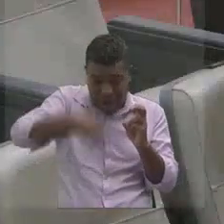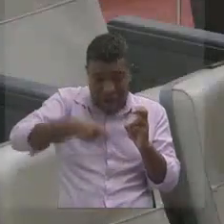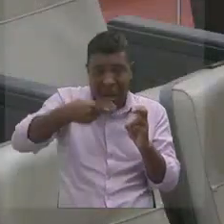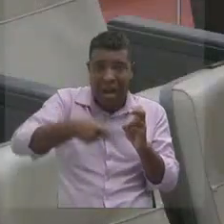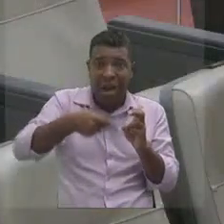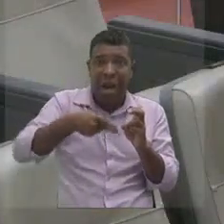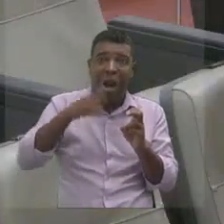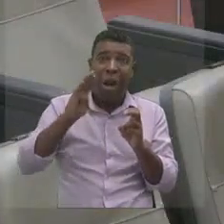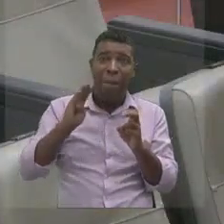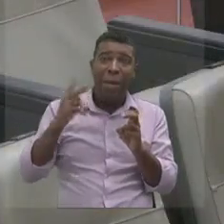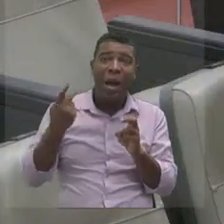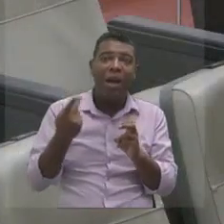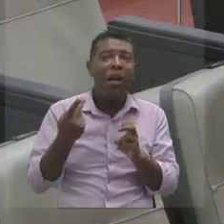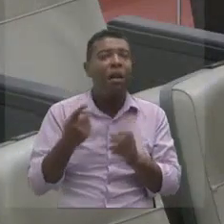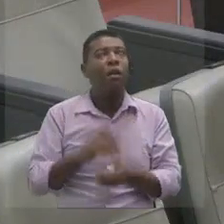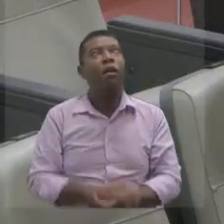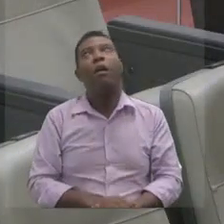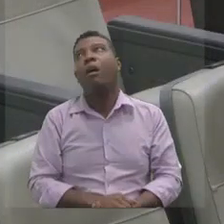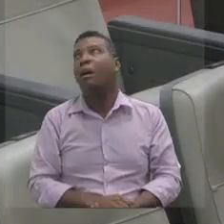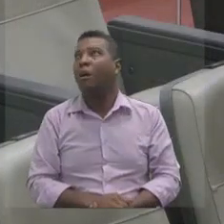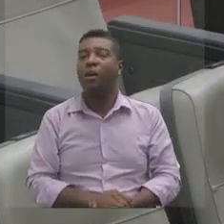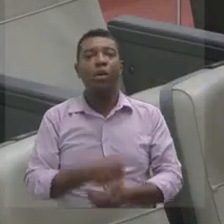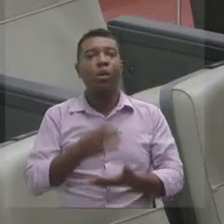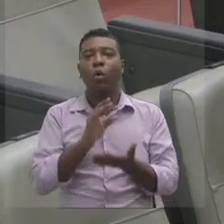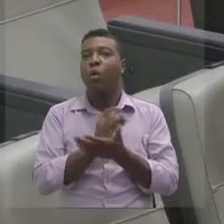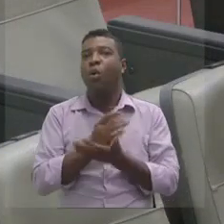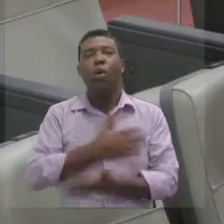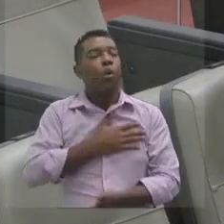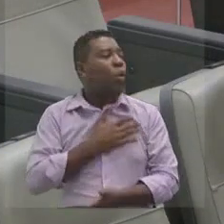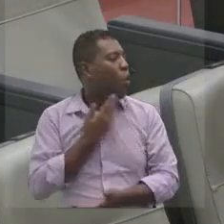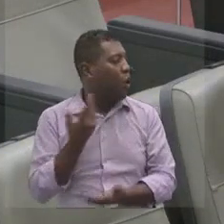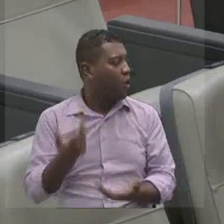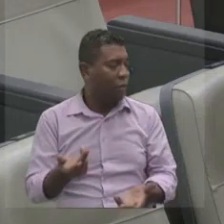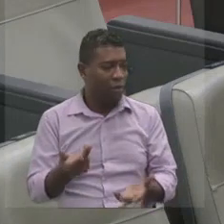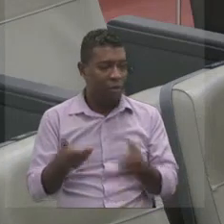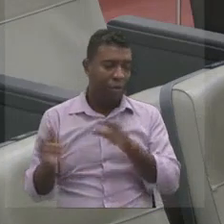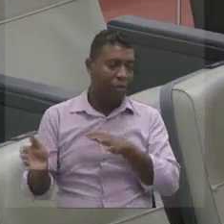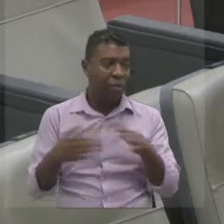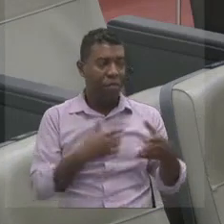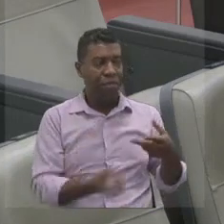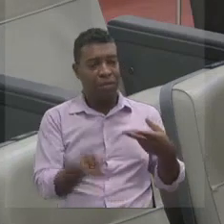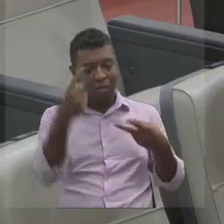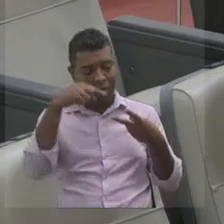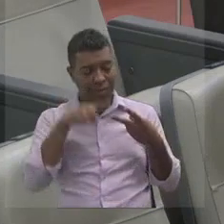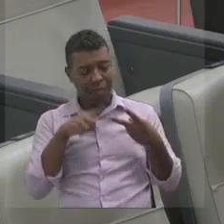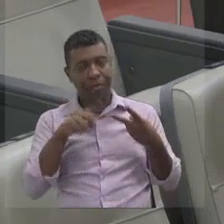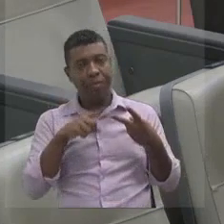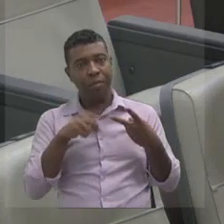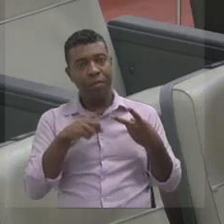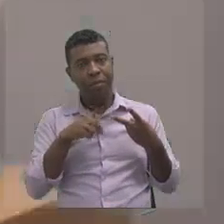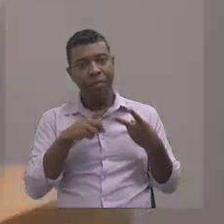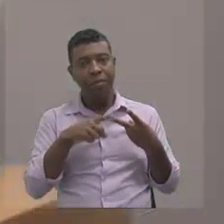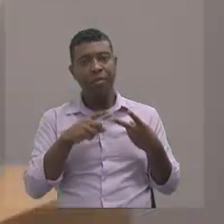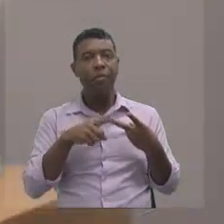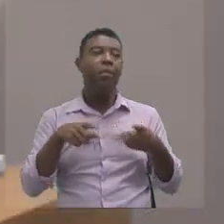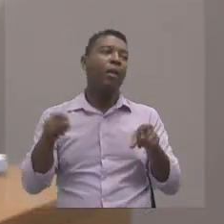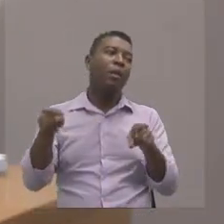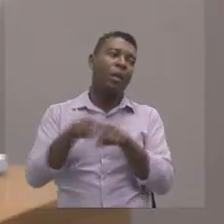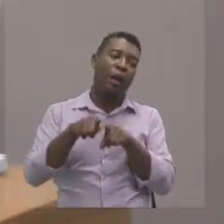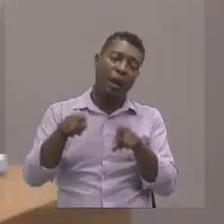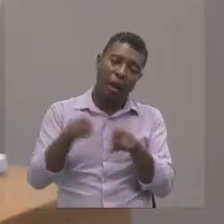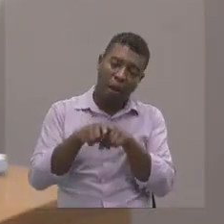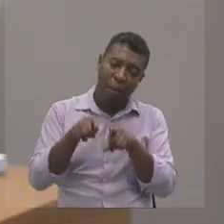que eu queria abordar o segundo tema também é sobre o transporte Metropolitano